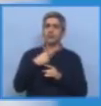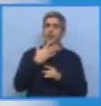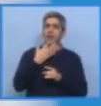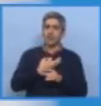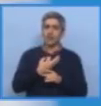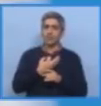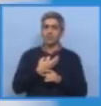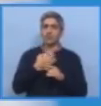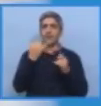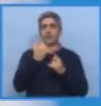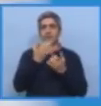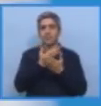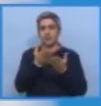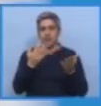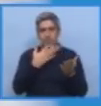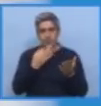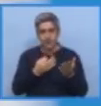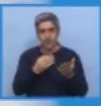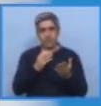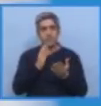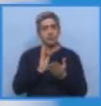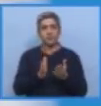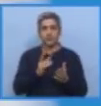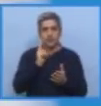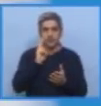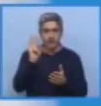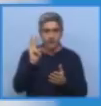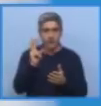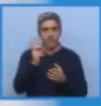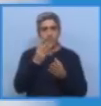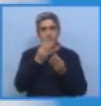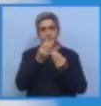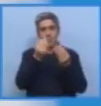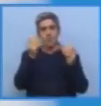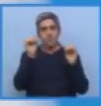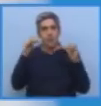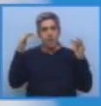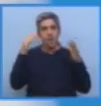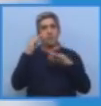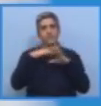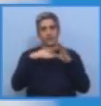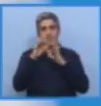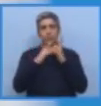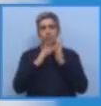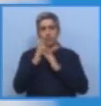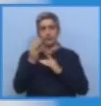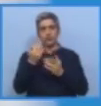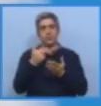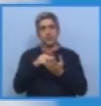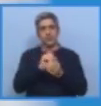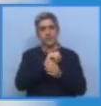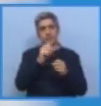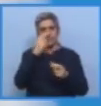acreditaste. Felizes os que acreditam sem terem visto." Muitos outros milagres fez Jesus na presença dos